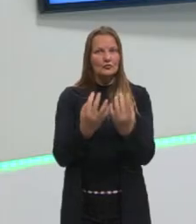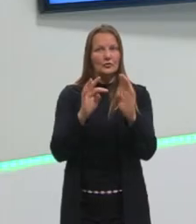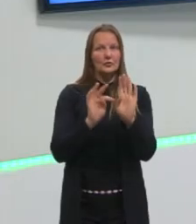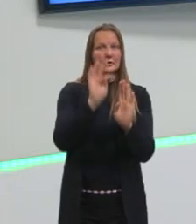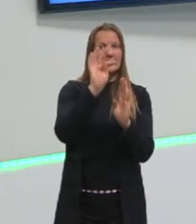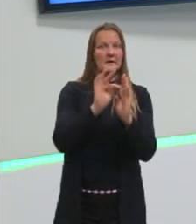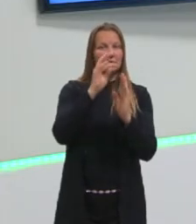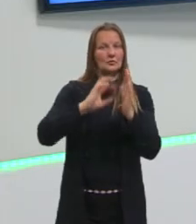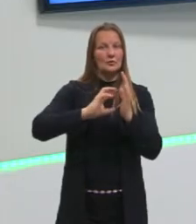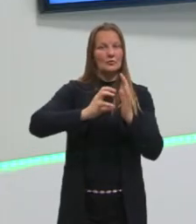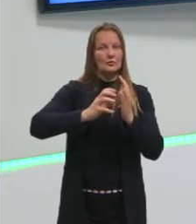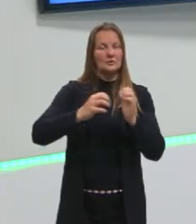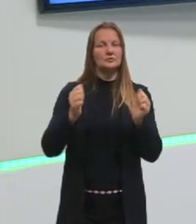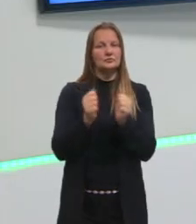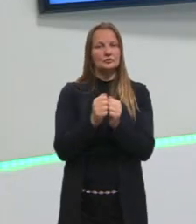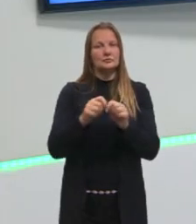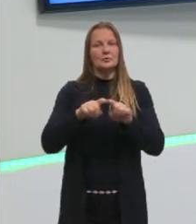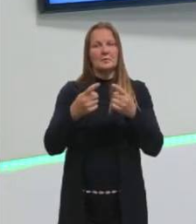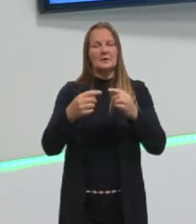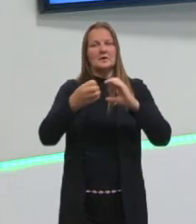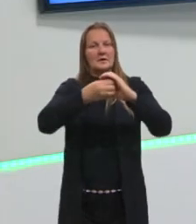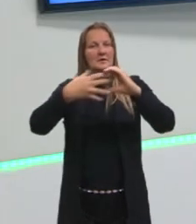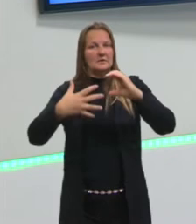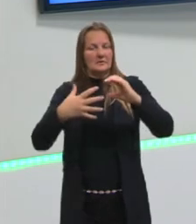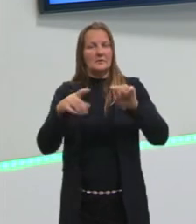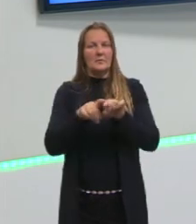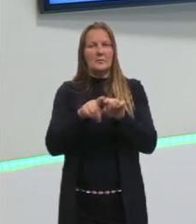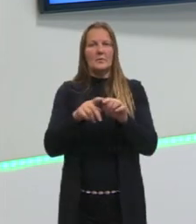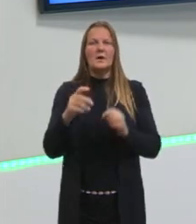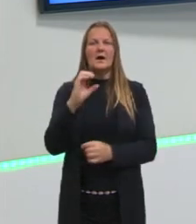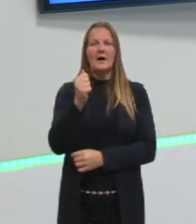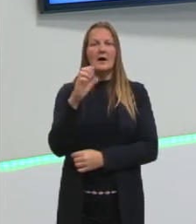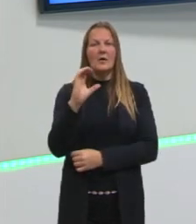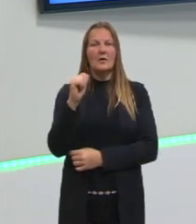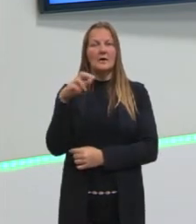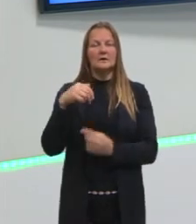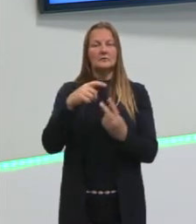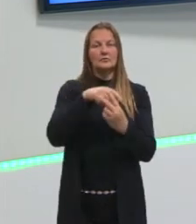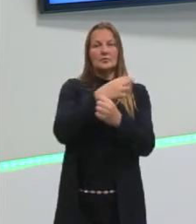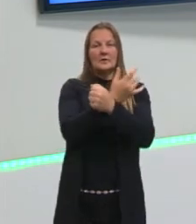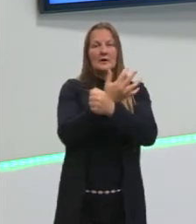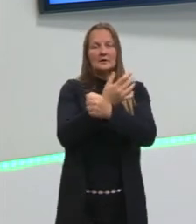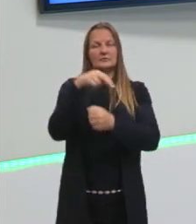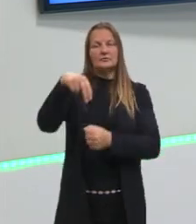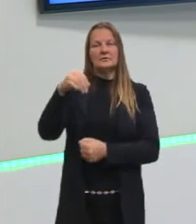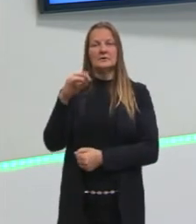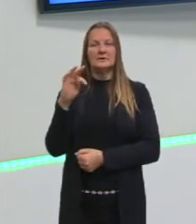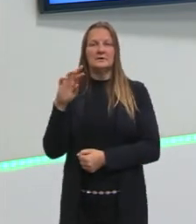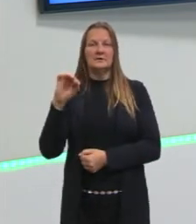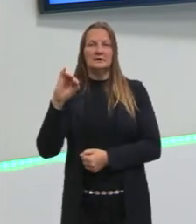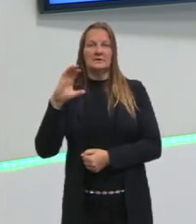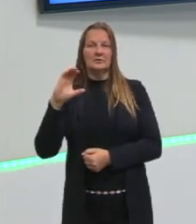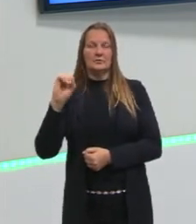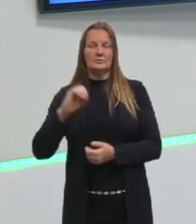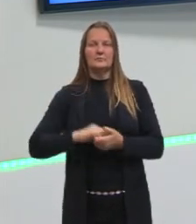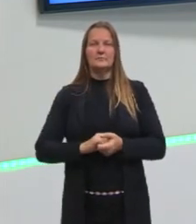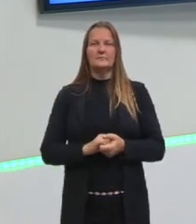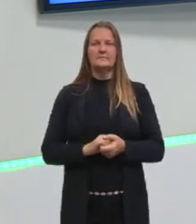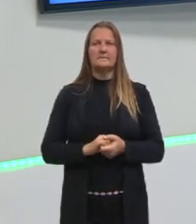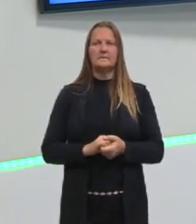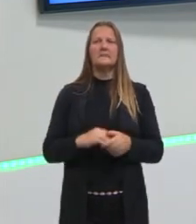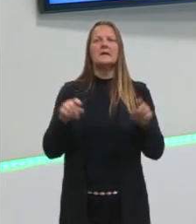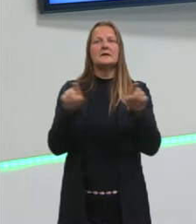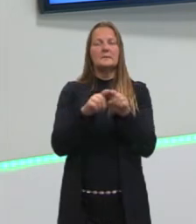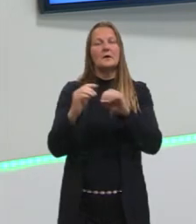de outros fatores mas basicamente é um alcano e um ácido nítrico a sufonação funciona